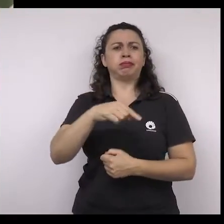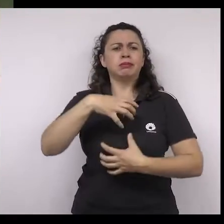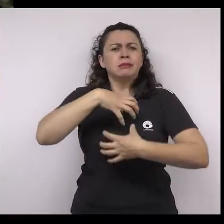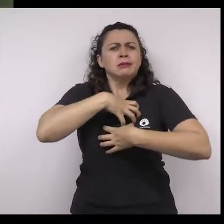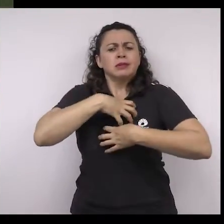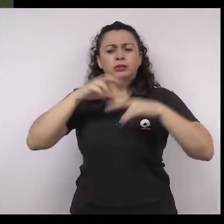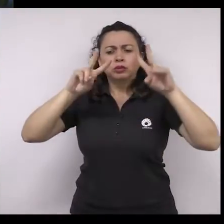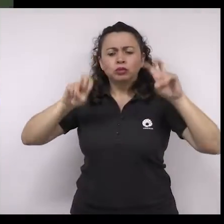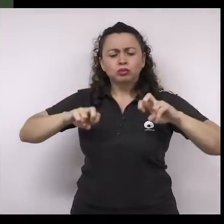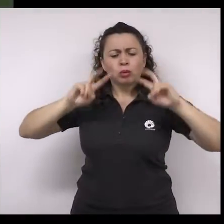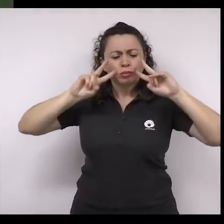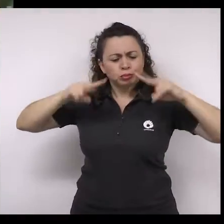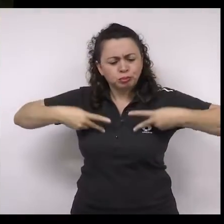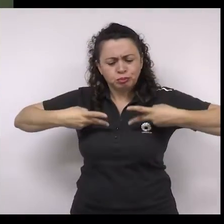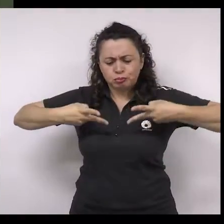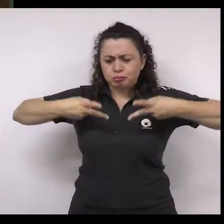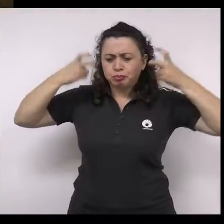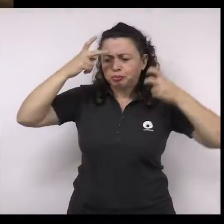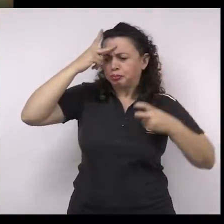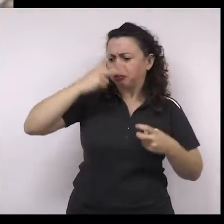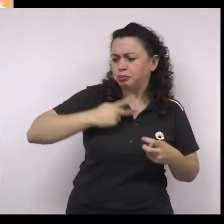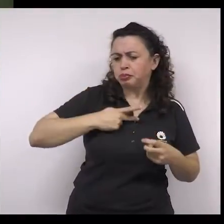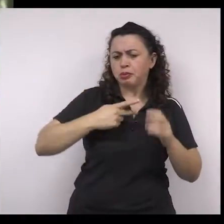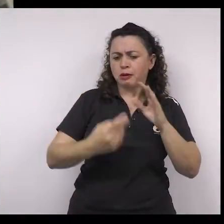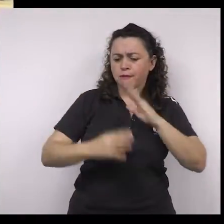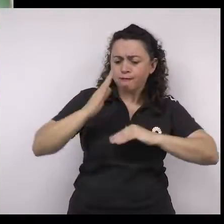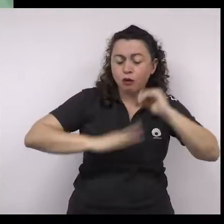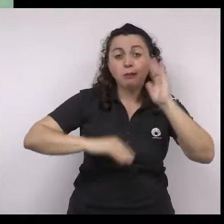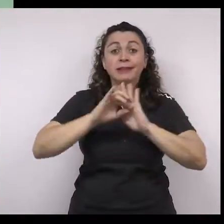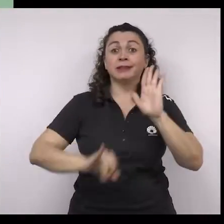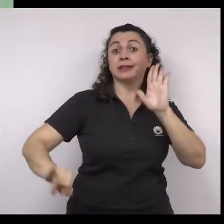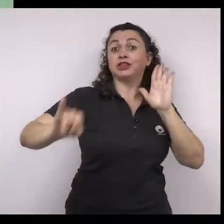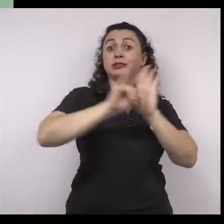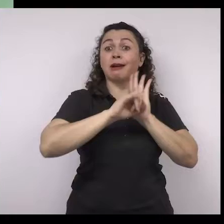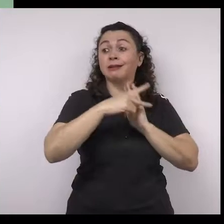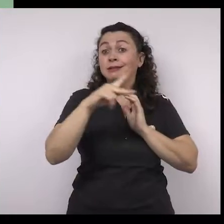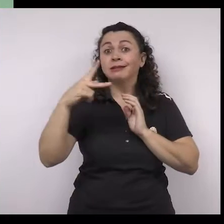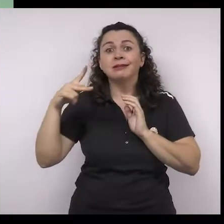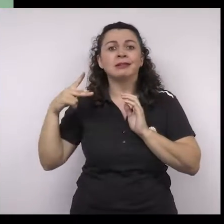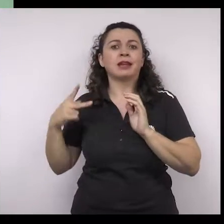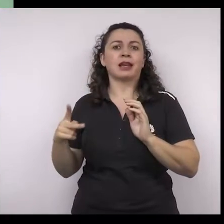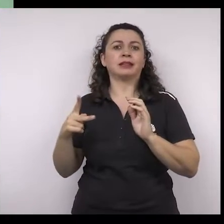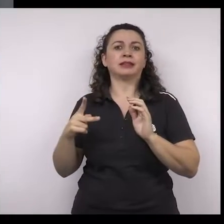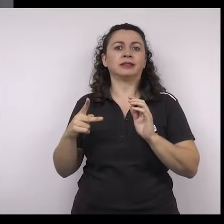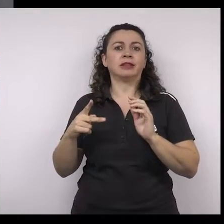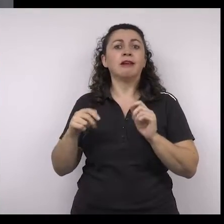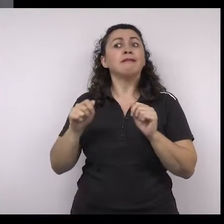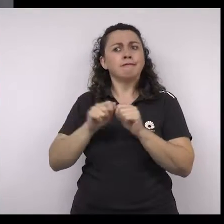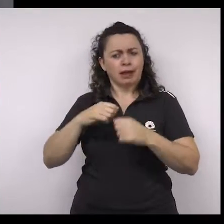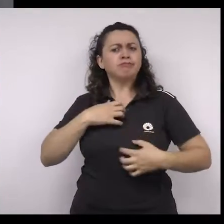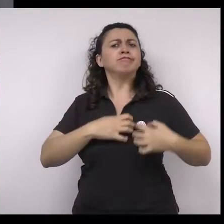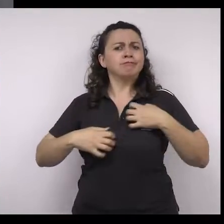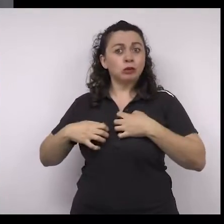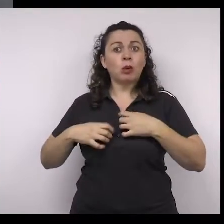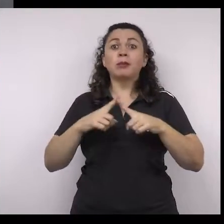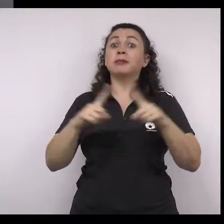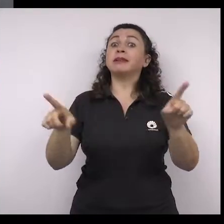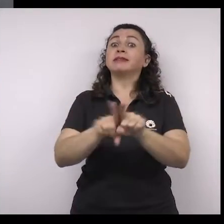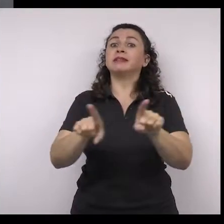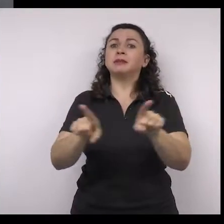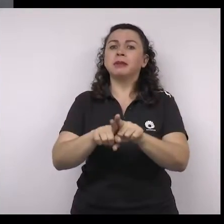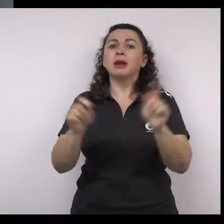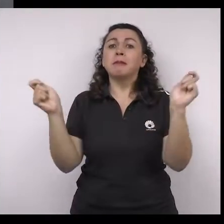si próprios, em relação ao que é a formação identitária deles, eles vão causar um incômodo, mas ao mesmo tempo